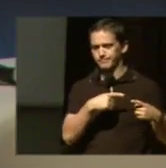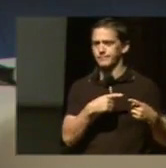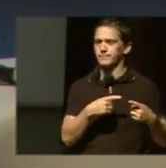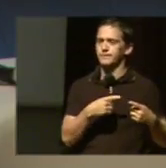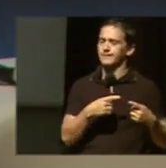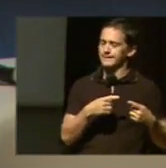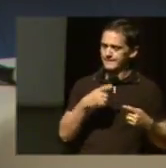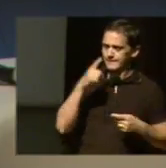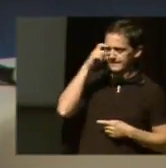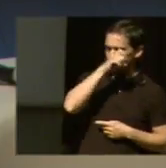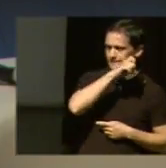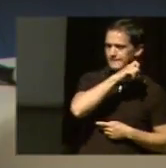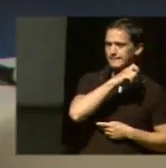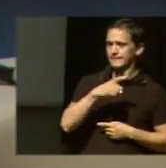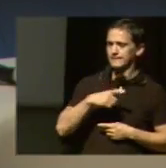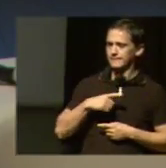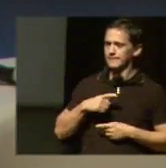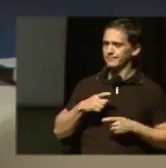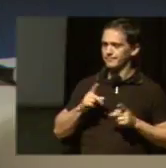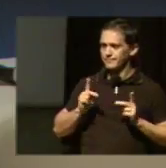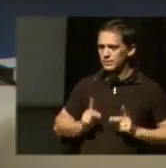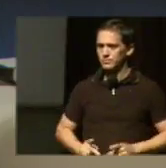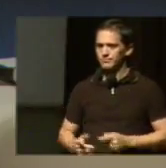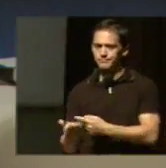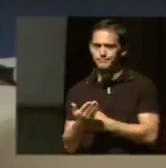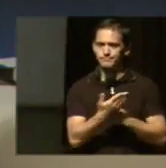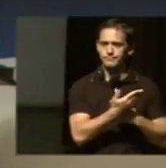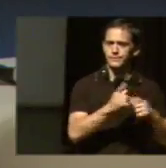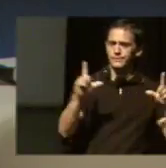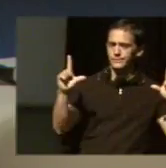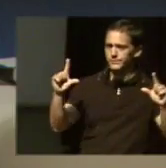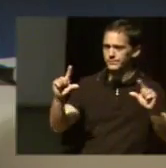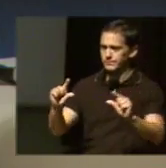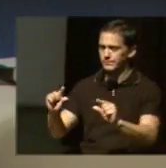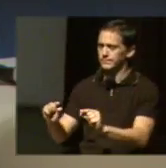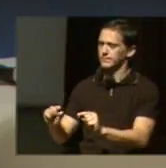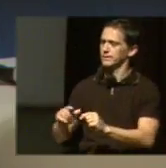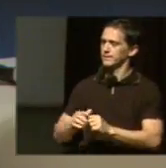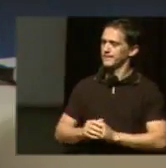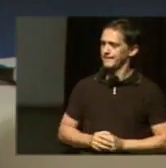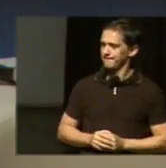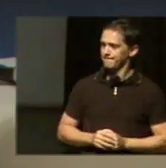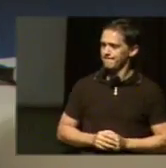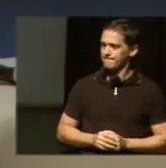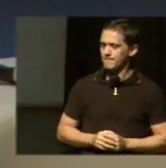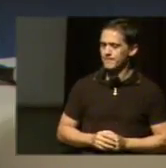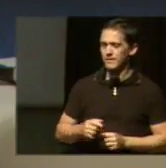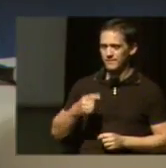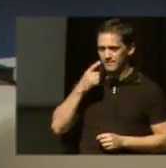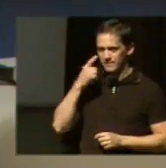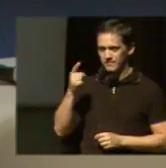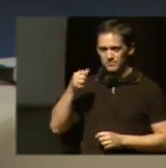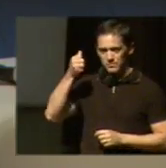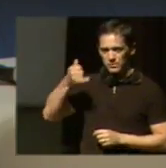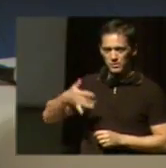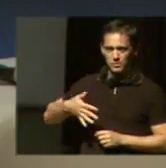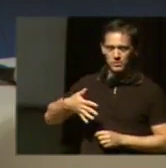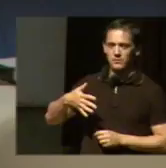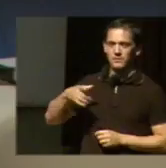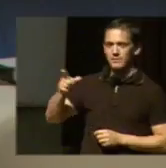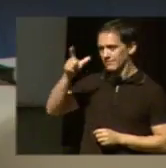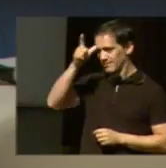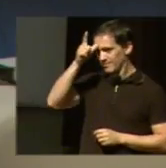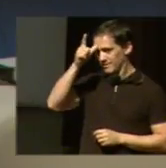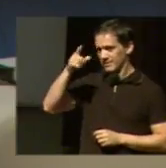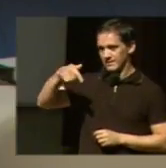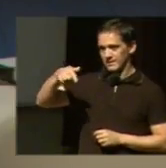tantas pessoas que podem ajudar. O Michael falou que no Brasil, na Alemanha, 70% das